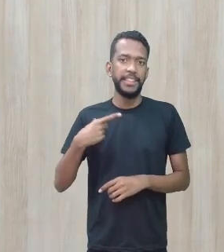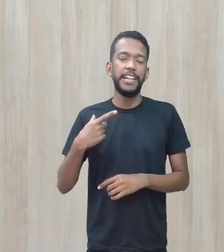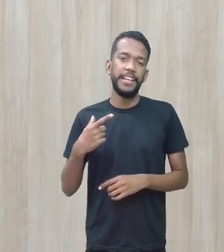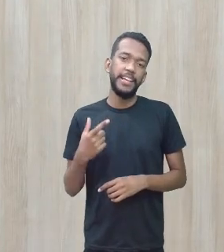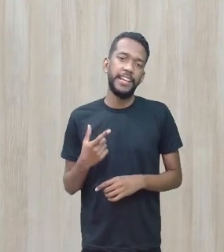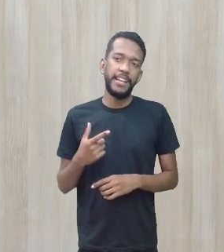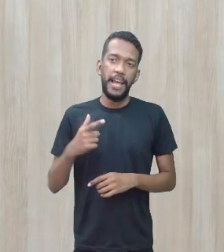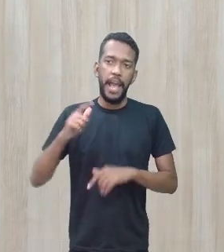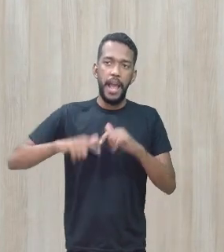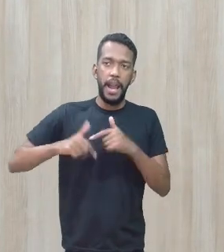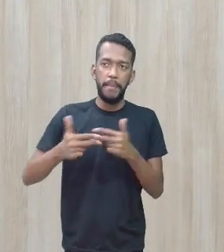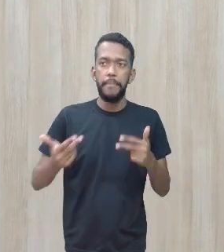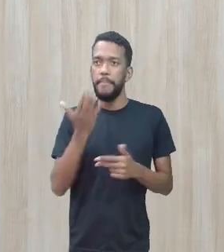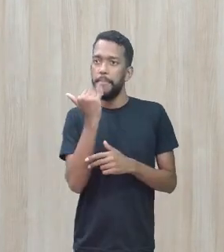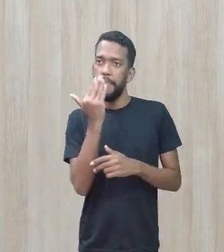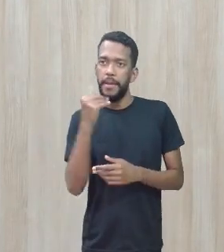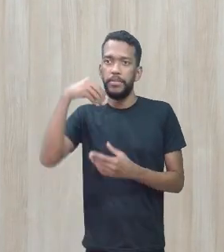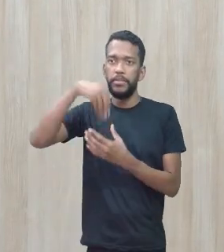que tem aquela cor.